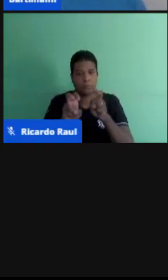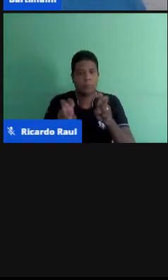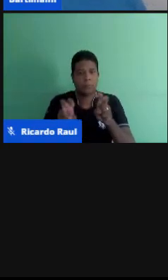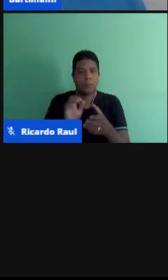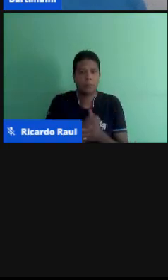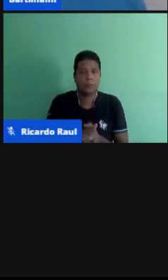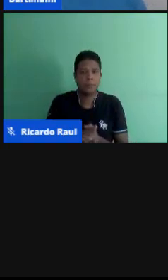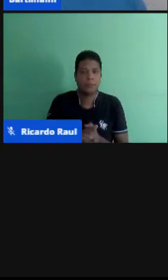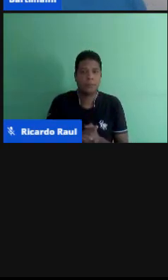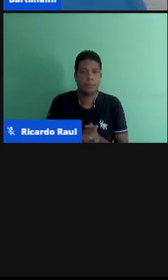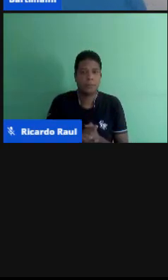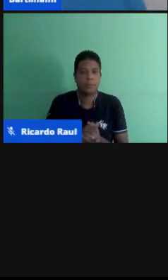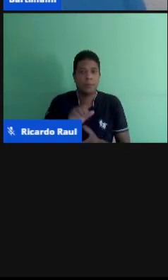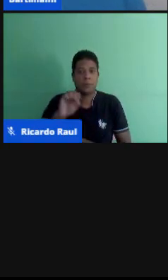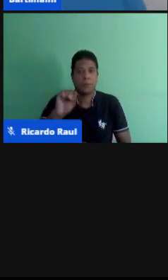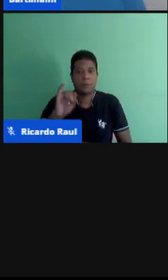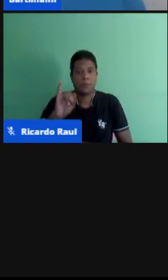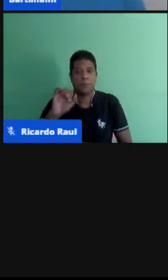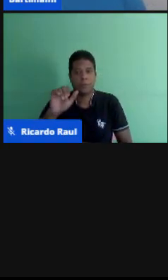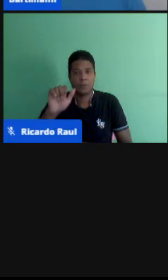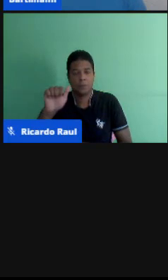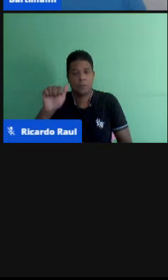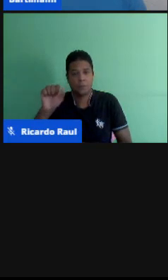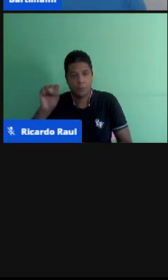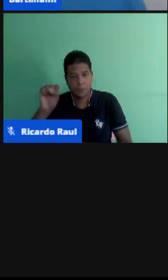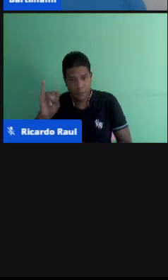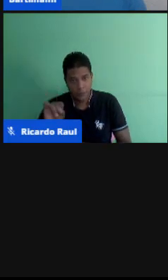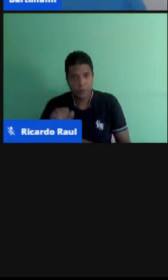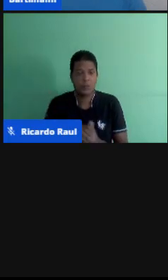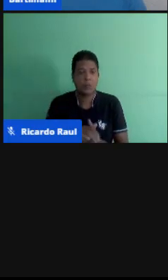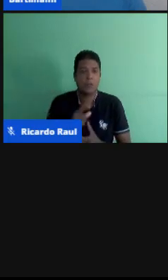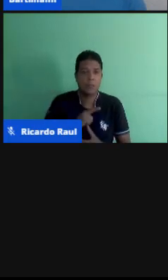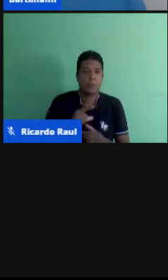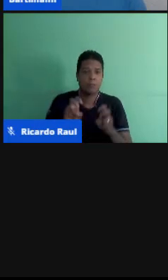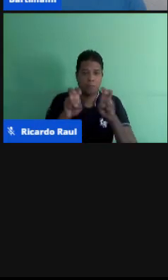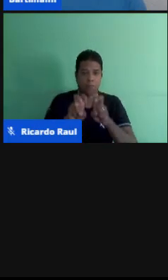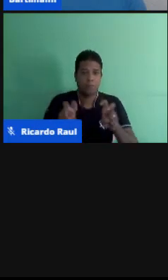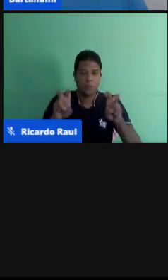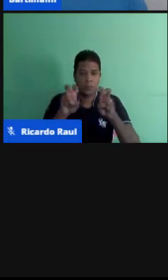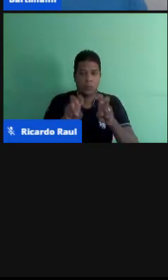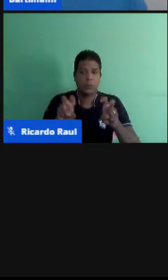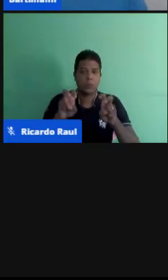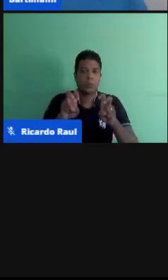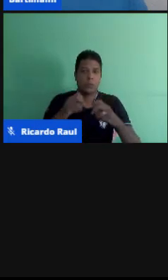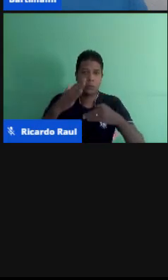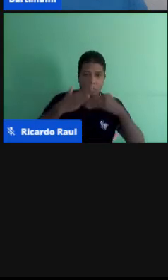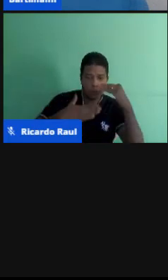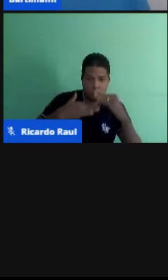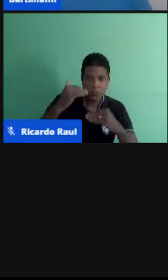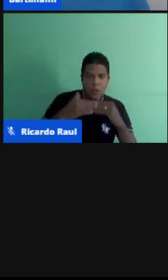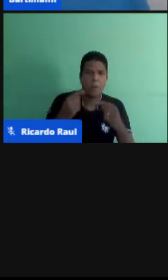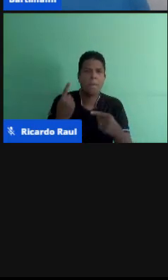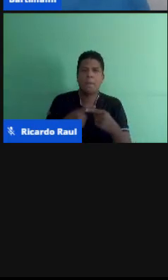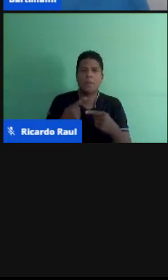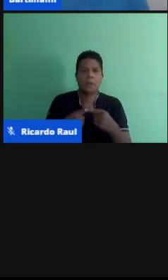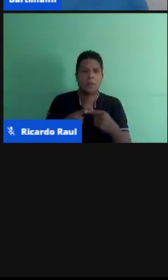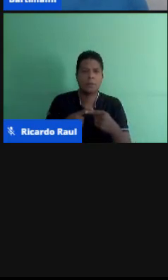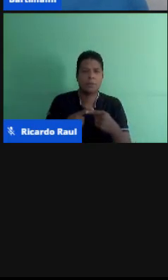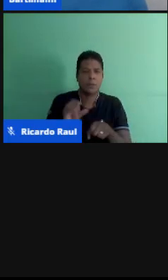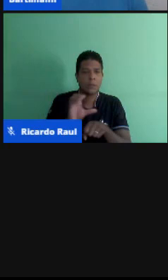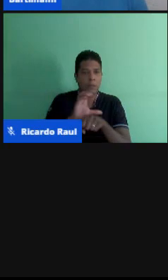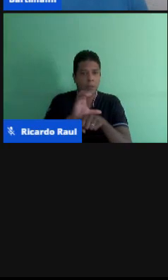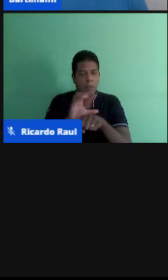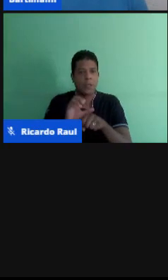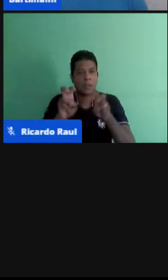inglês GIS, você tem especialistas em ciência da computação. Por que ciência da computação? Porque